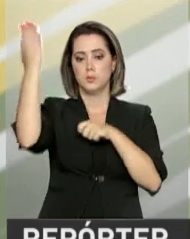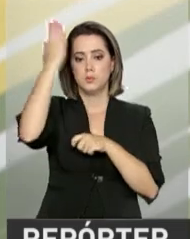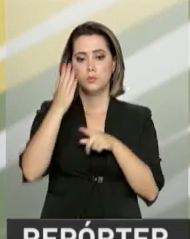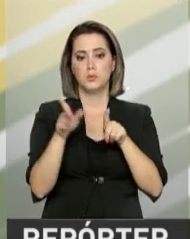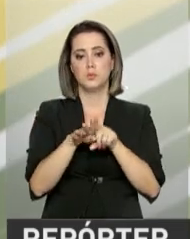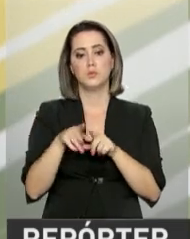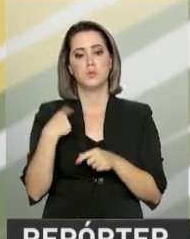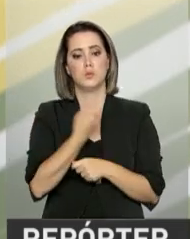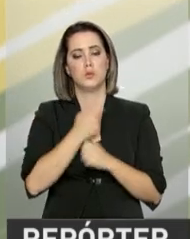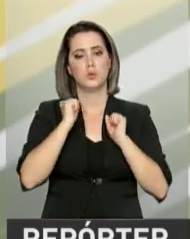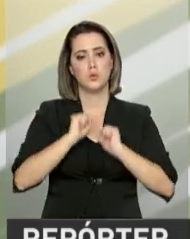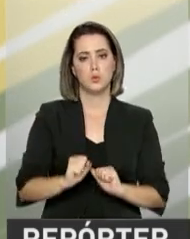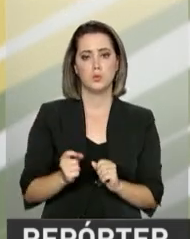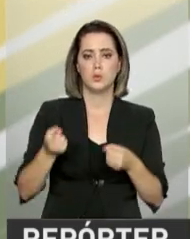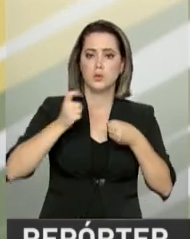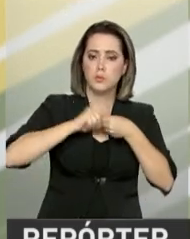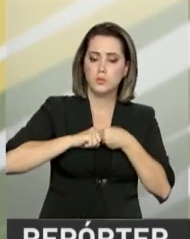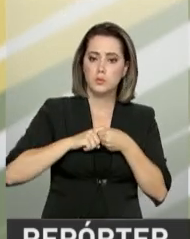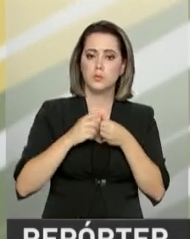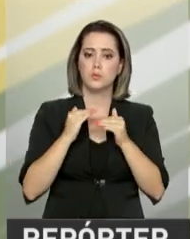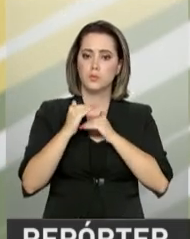que a gente possa retomar o crescimento